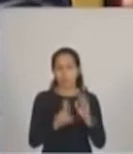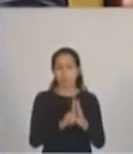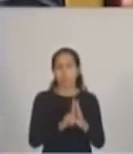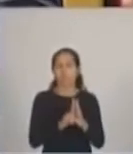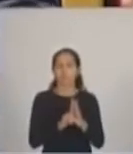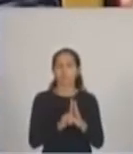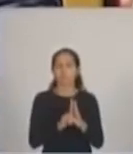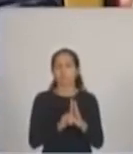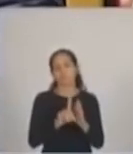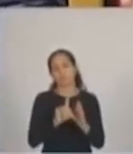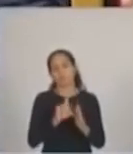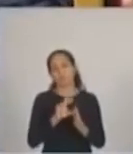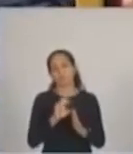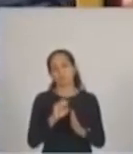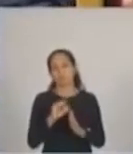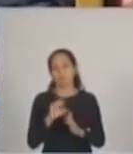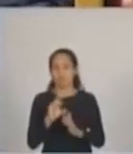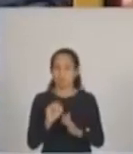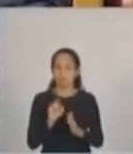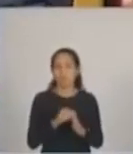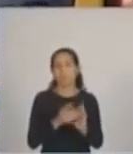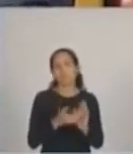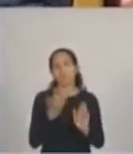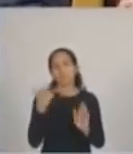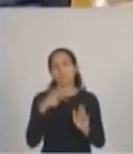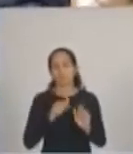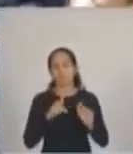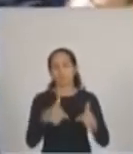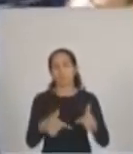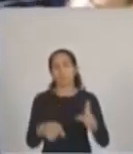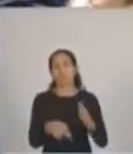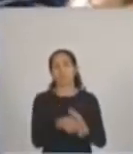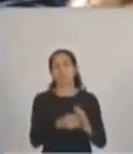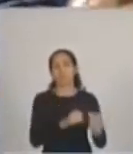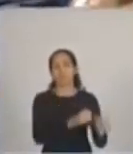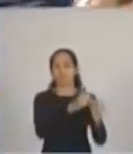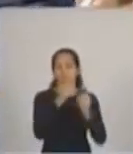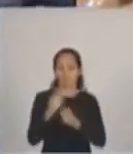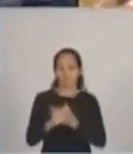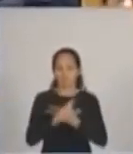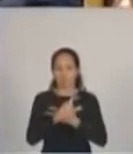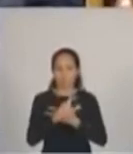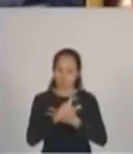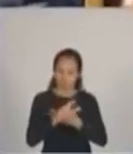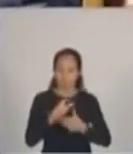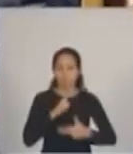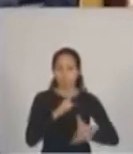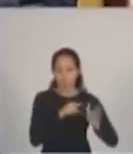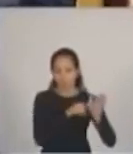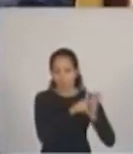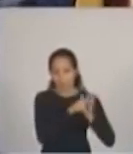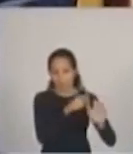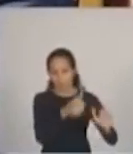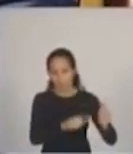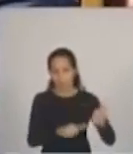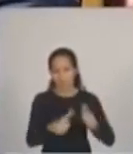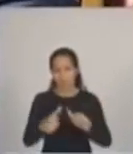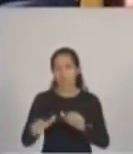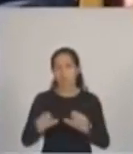que suspende a eficácia do ato do Poder Executivo, por meio de análise dos